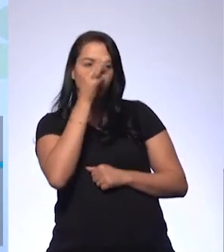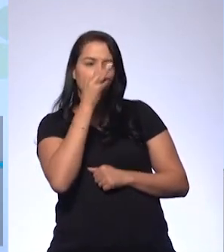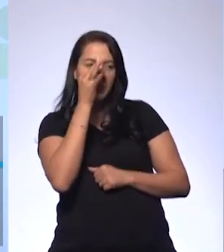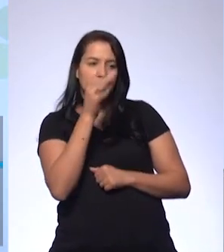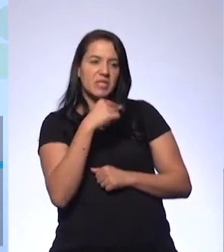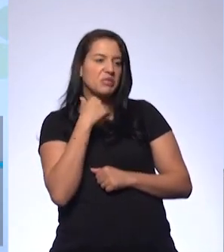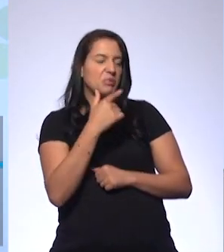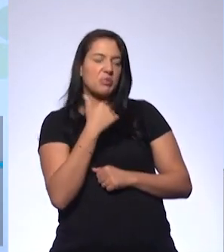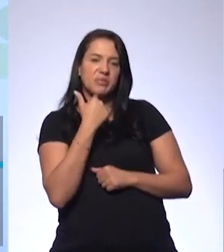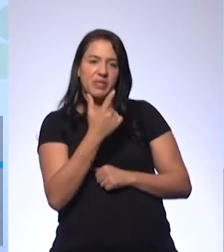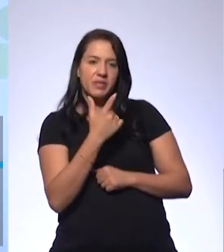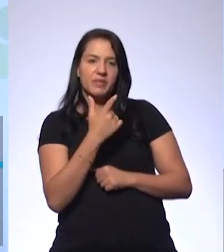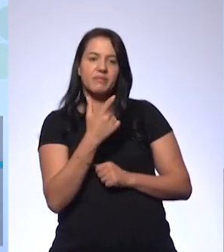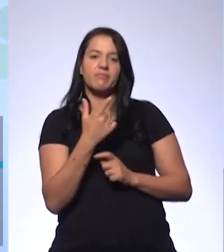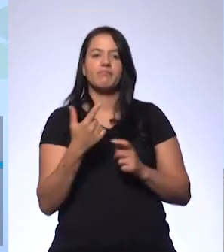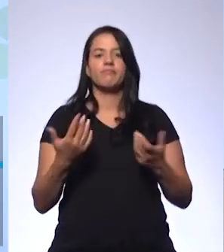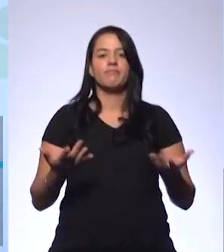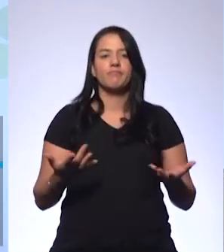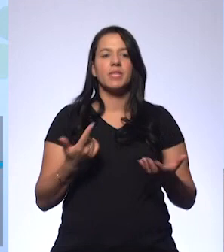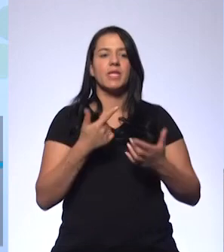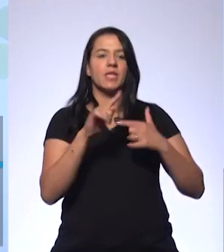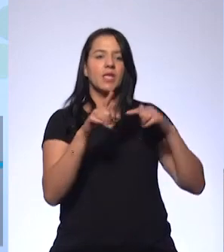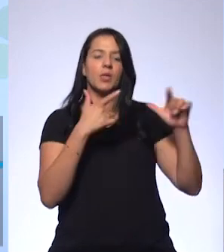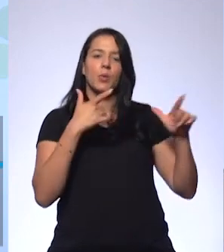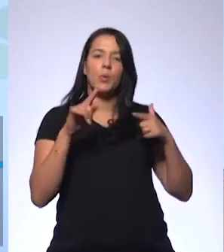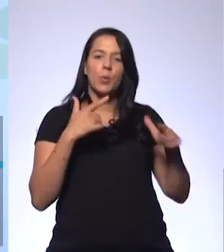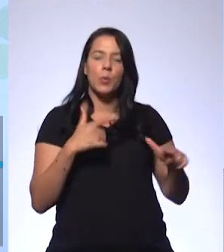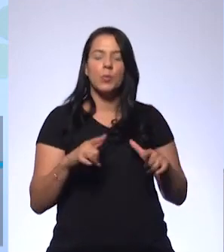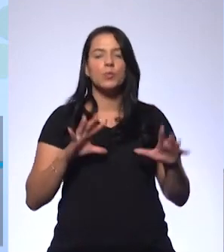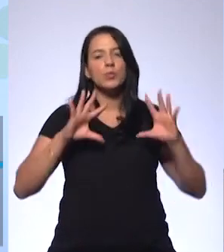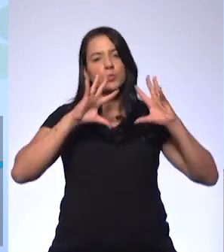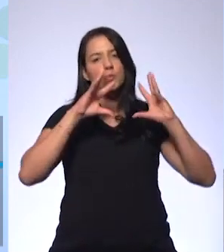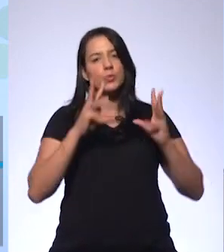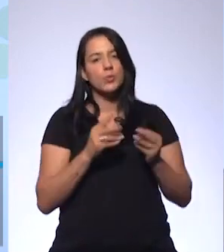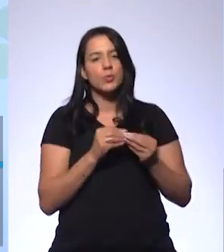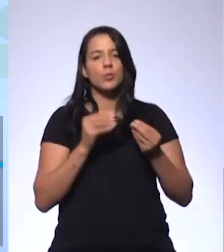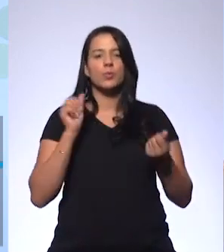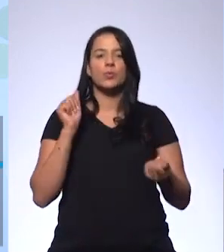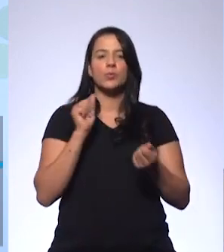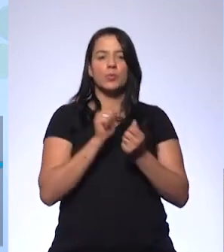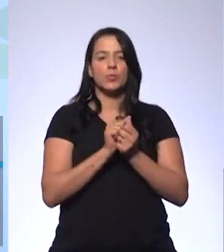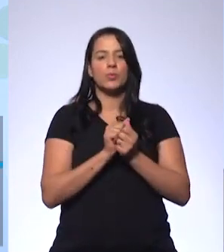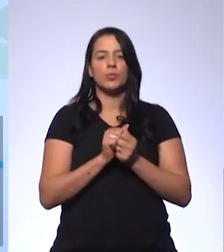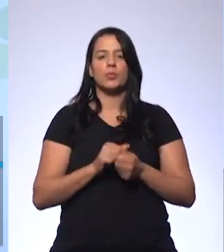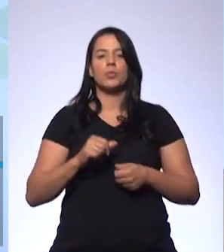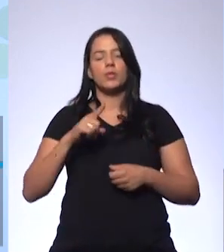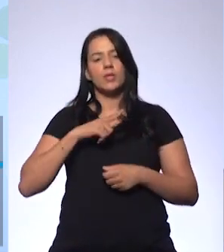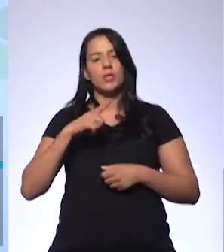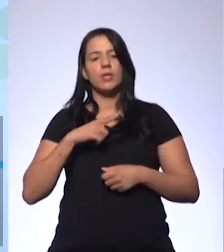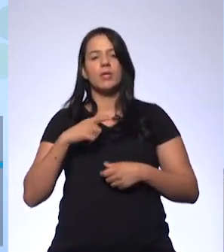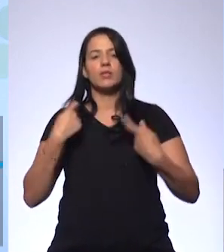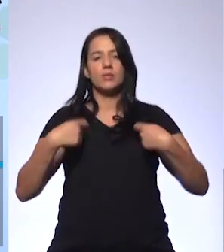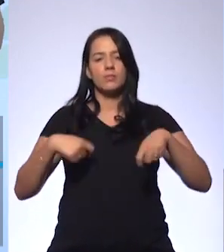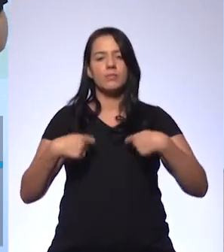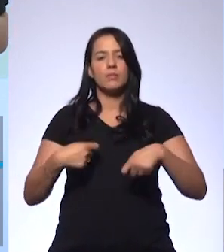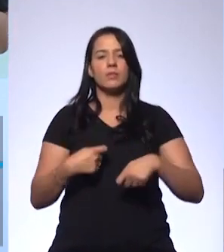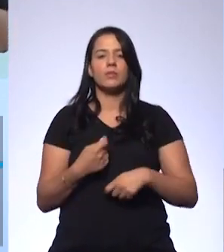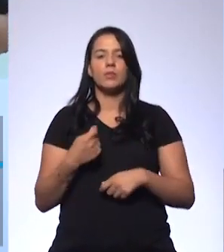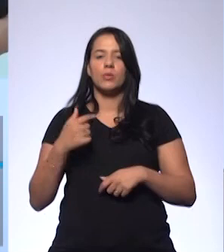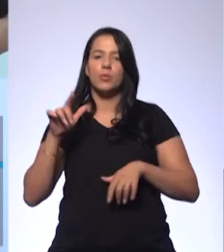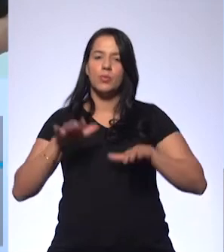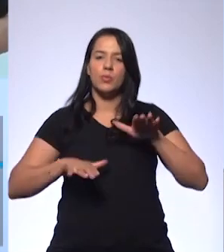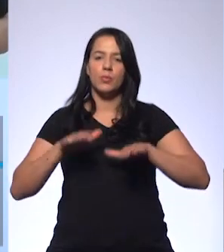é suficiente, né? Porque tem todos esses elementos aí que dependem um do outro, né?